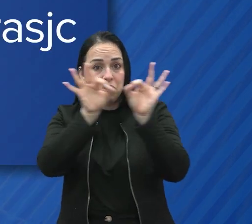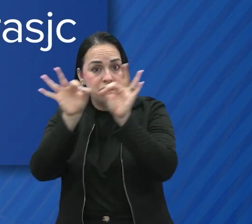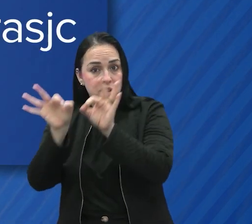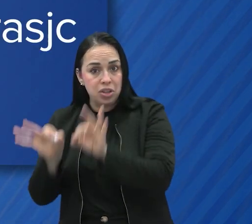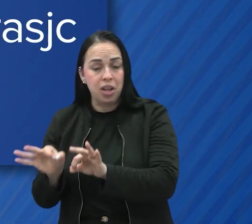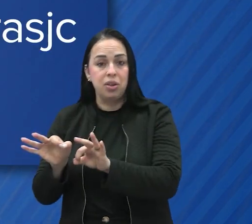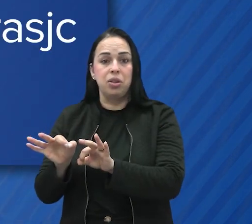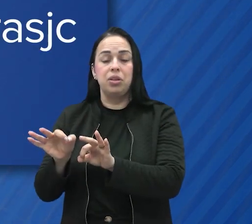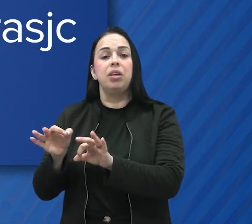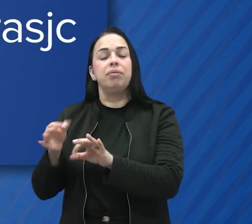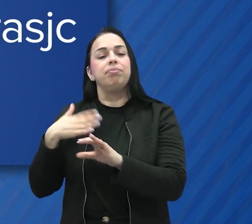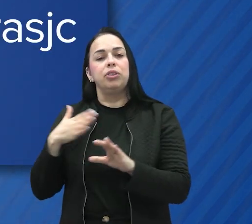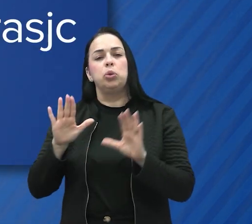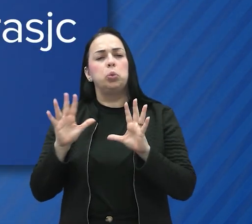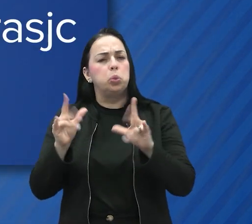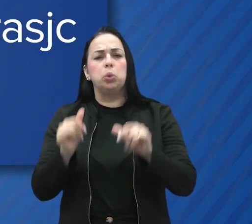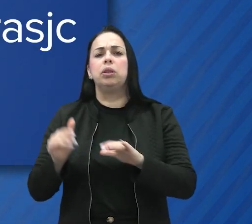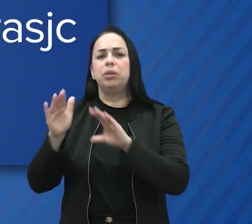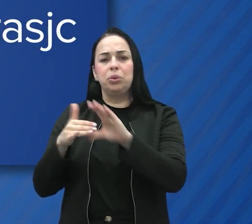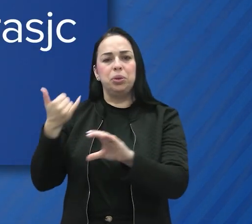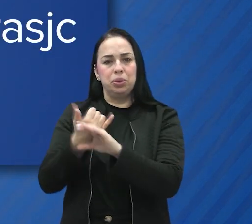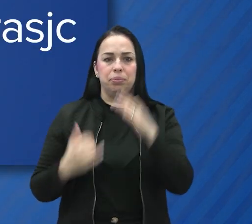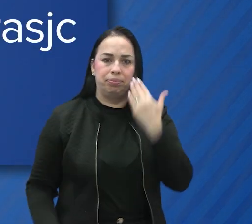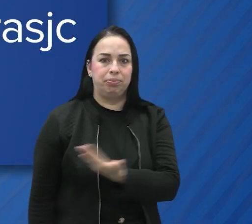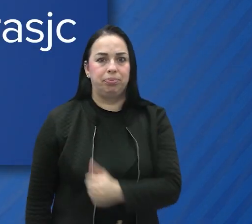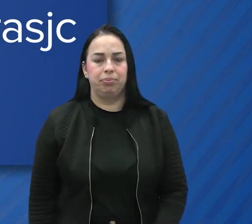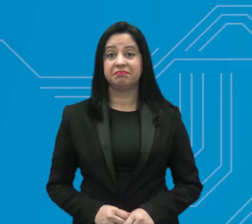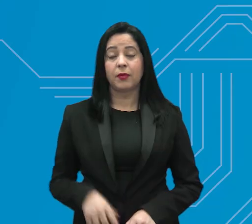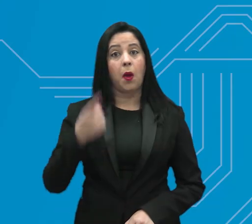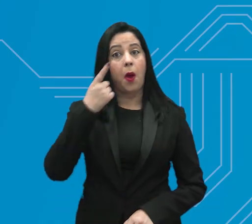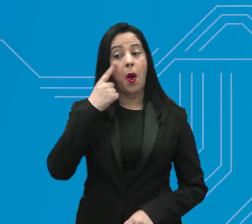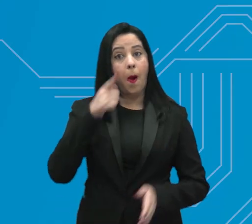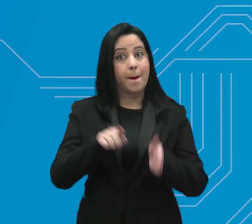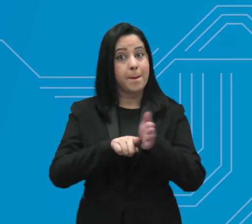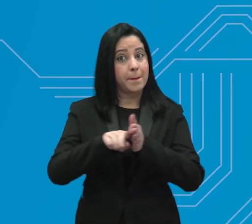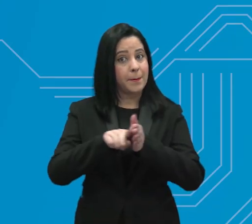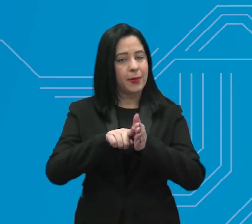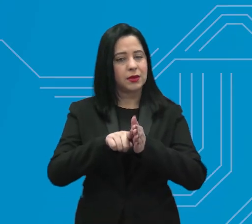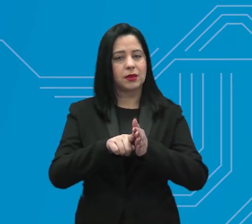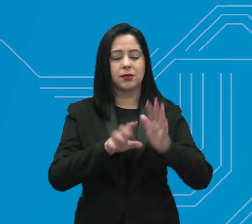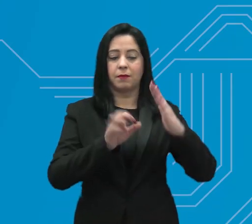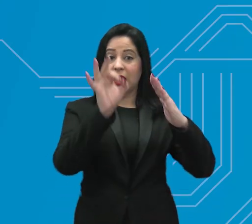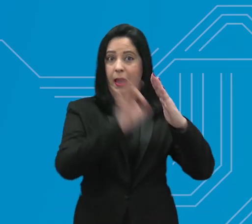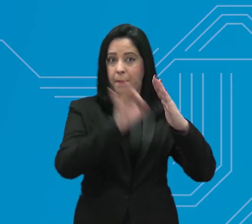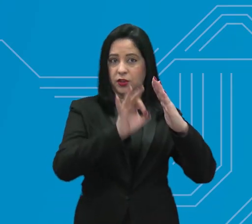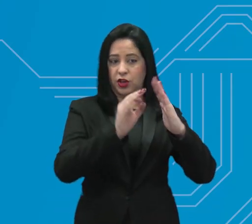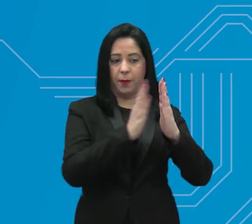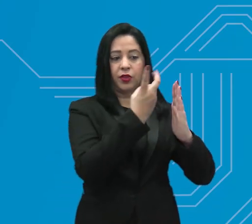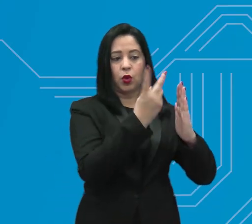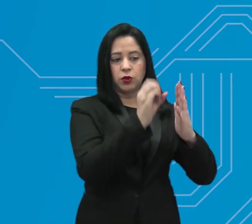os trabalhos em plenário na íntegra no nosso canal do YouTube. E olha esse dado divulgado pelo IBGE.